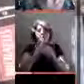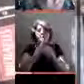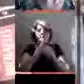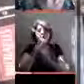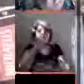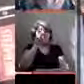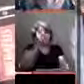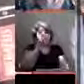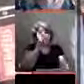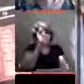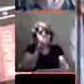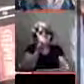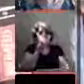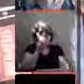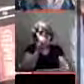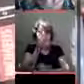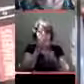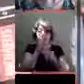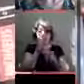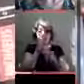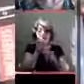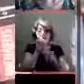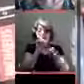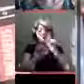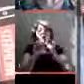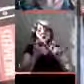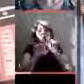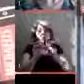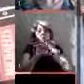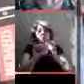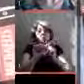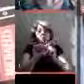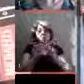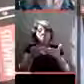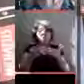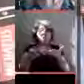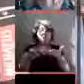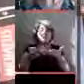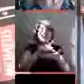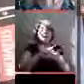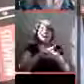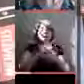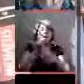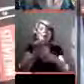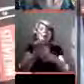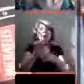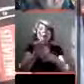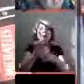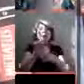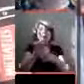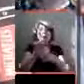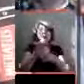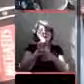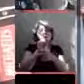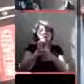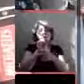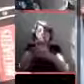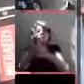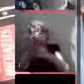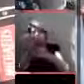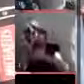imagem 5, aí nós temos aí, então, uma página do Google aberta. Logo depois da